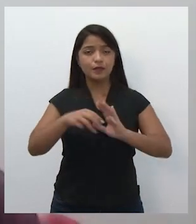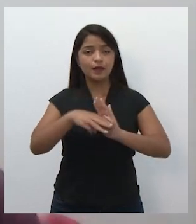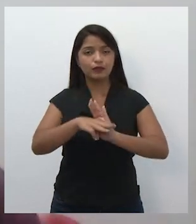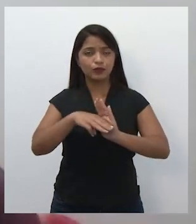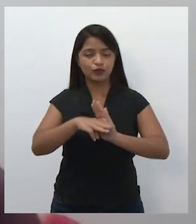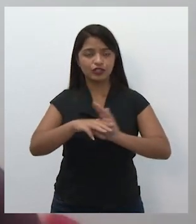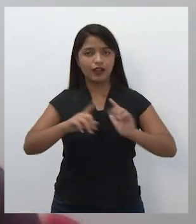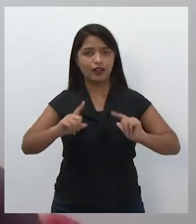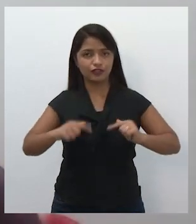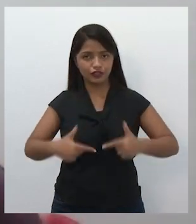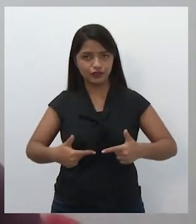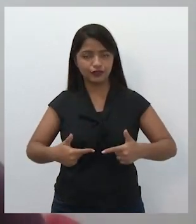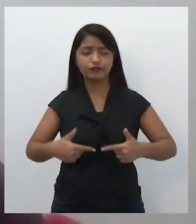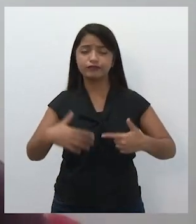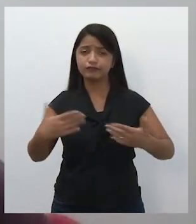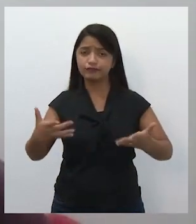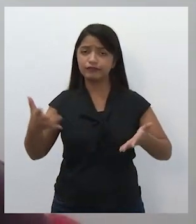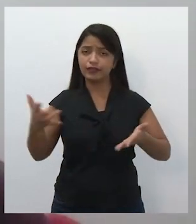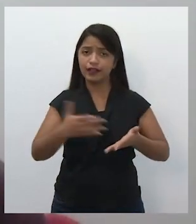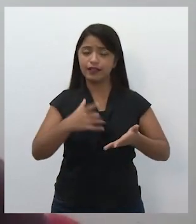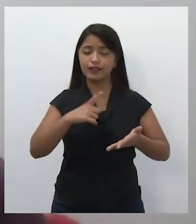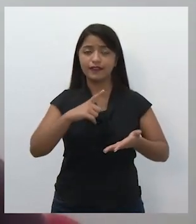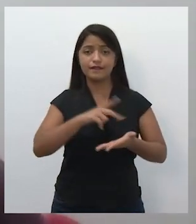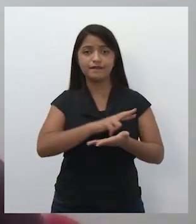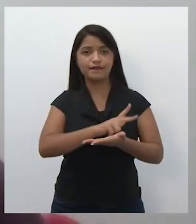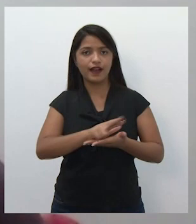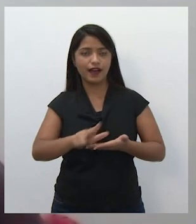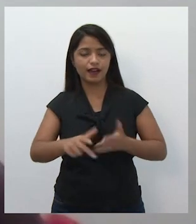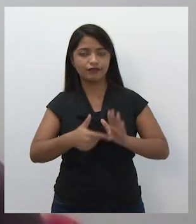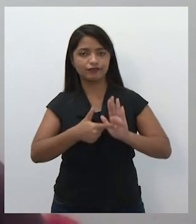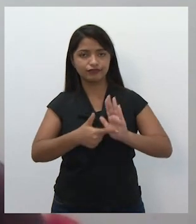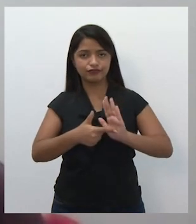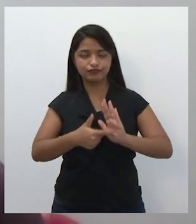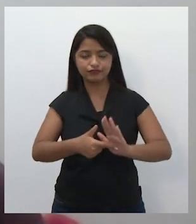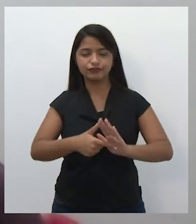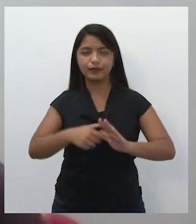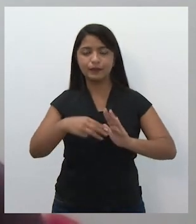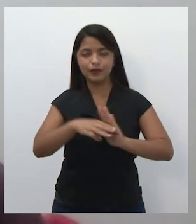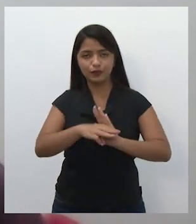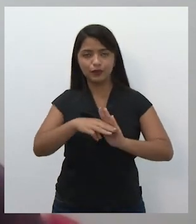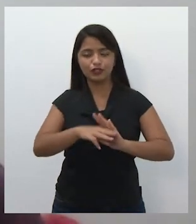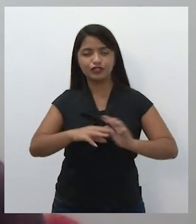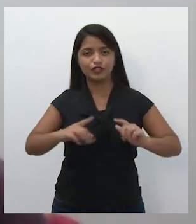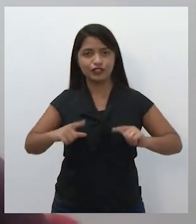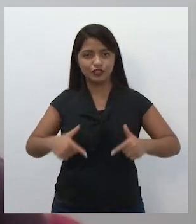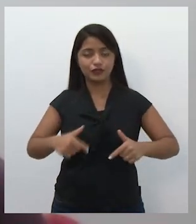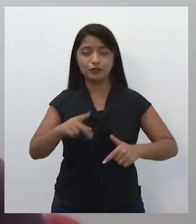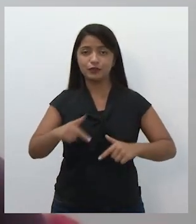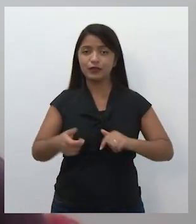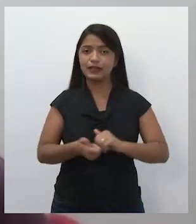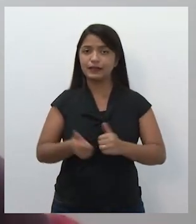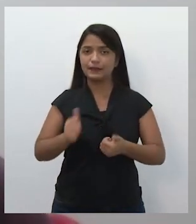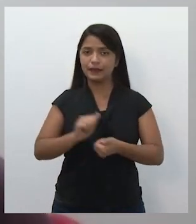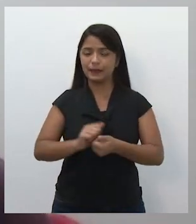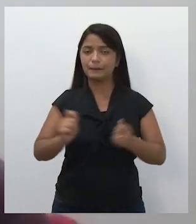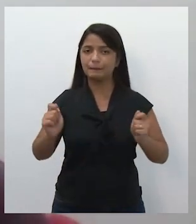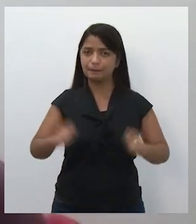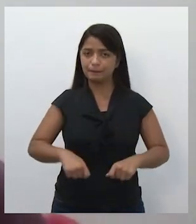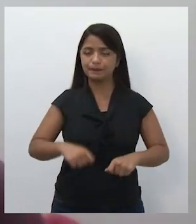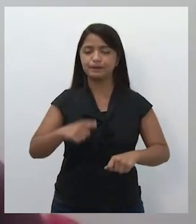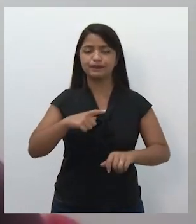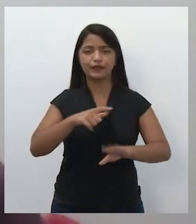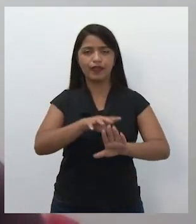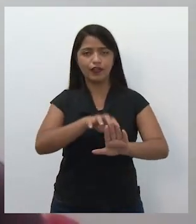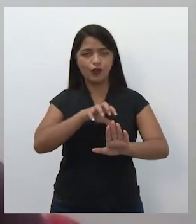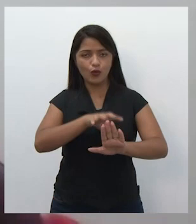material, há vários indicadores de metodologias ativas que o professor pode adaptar, né? Nós recebemos o trabalho com QR Codes, então